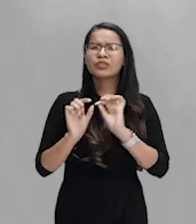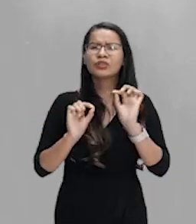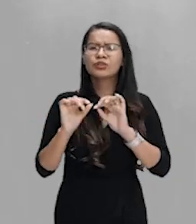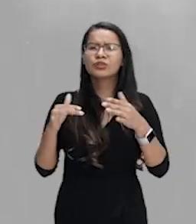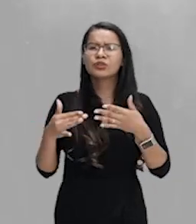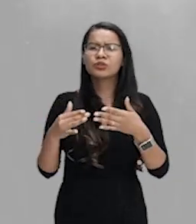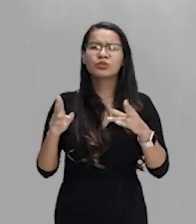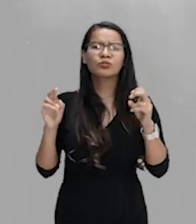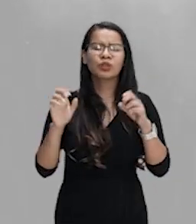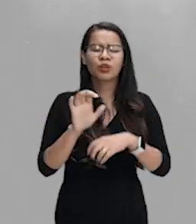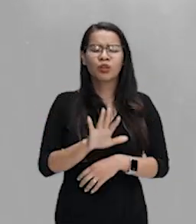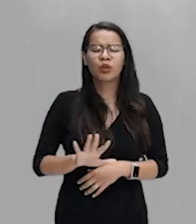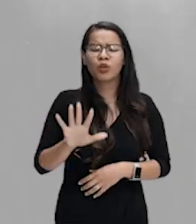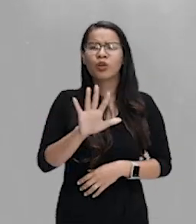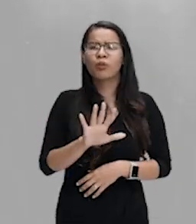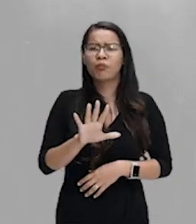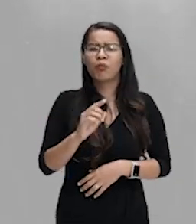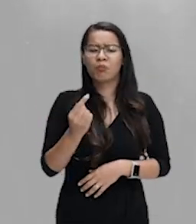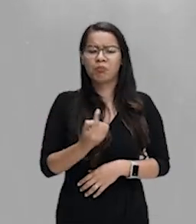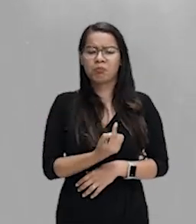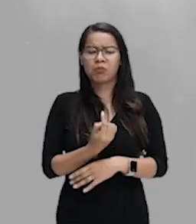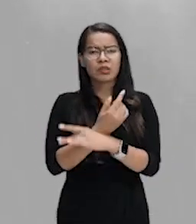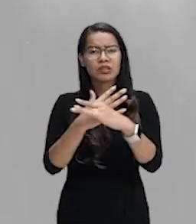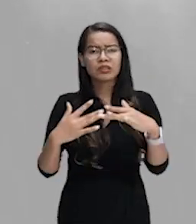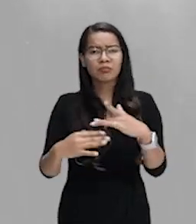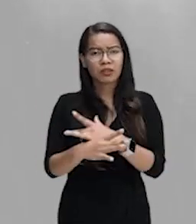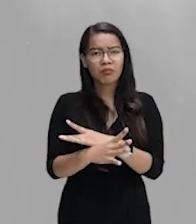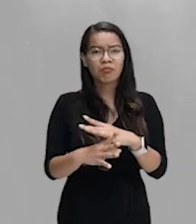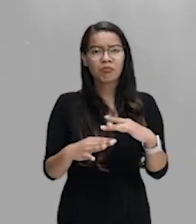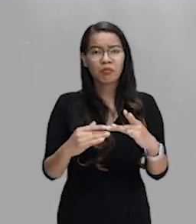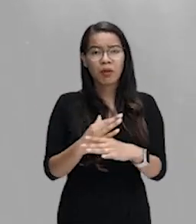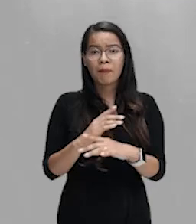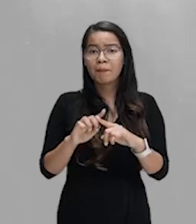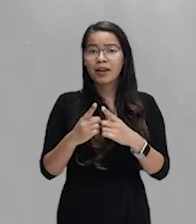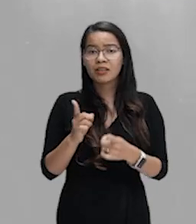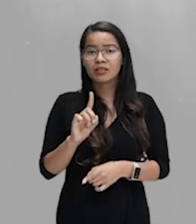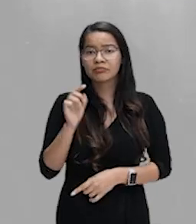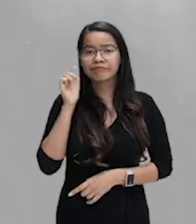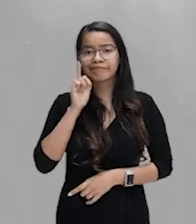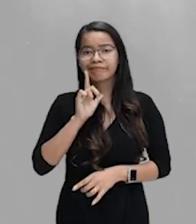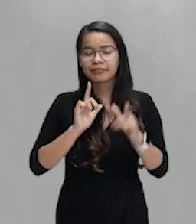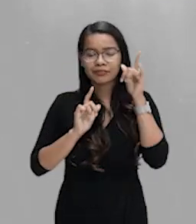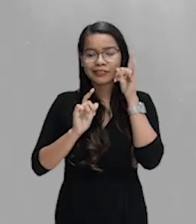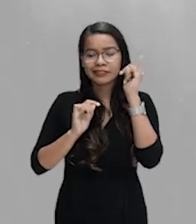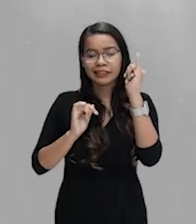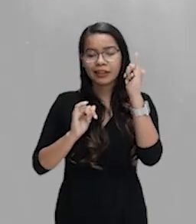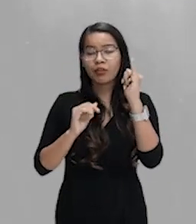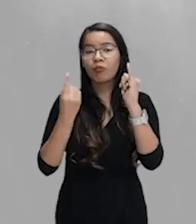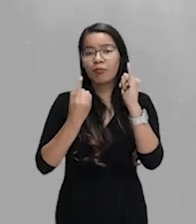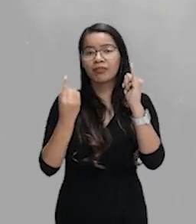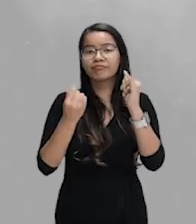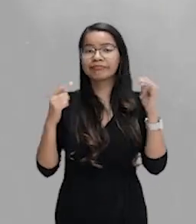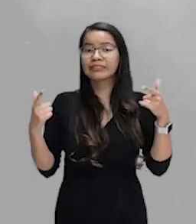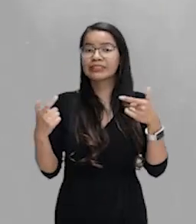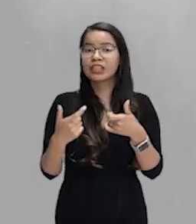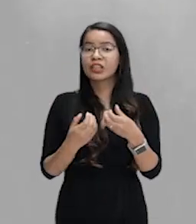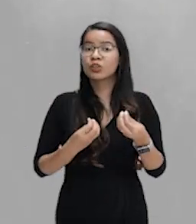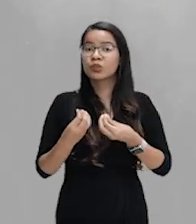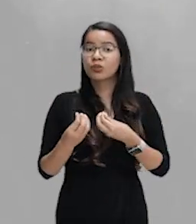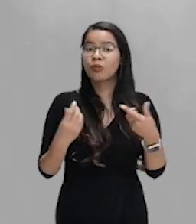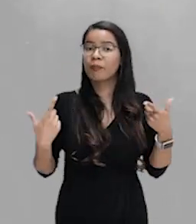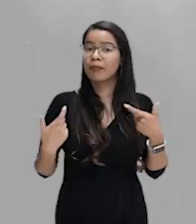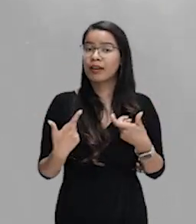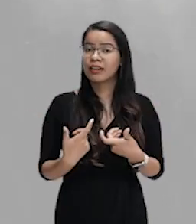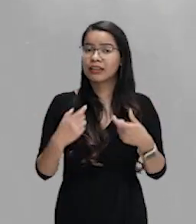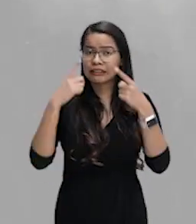Europa ser tão civilizada, mas não conseguir evitar uma guerra. E mais ainda, como a guerra,